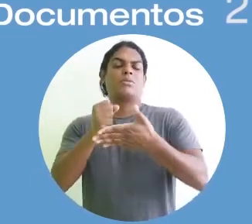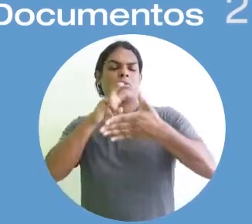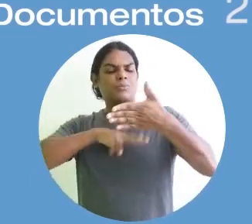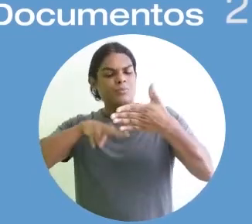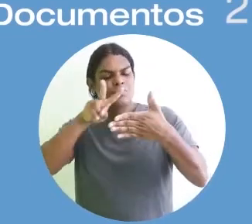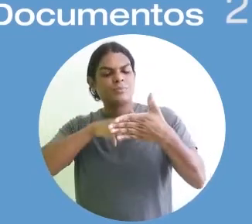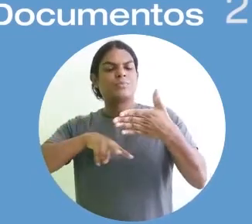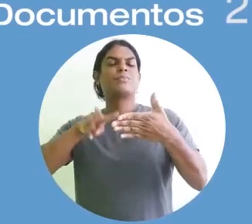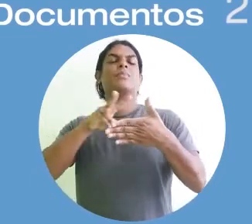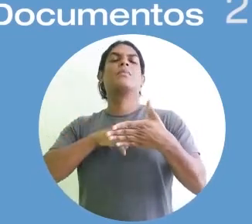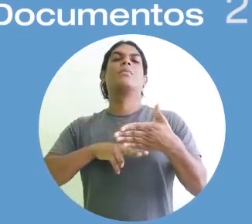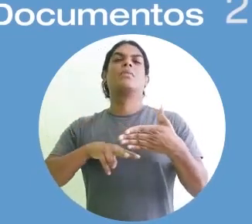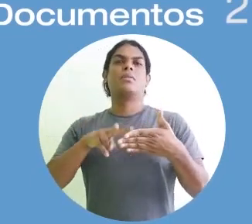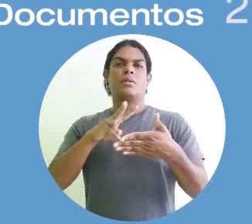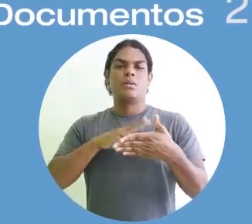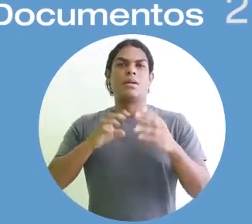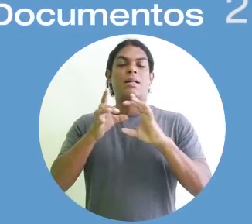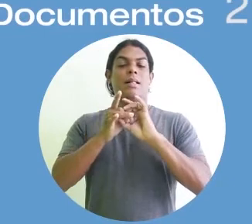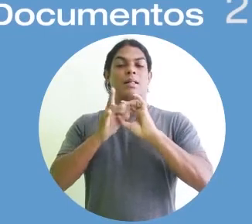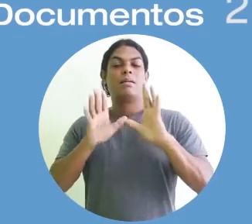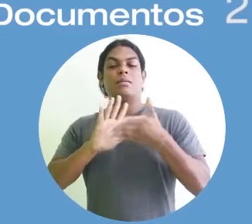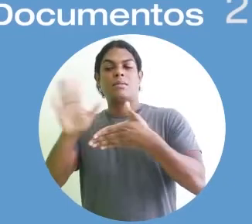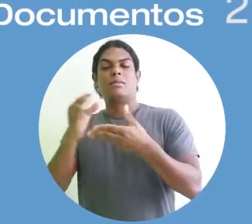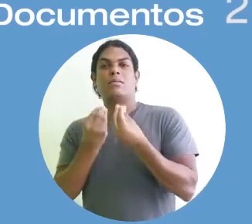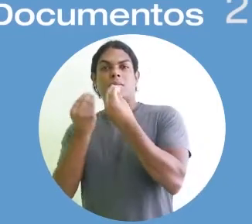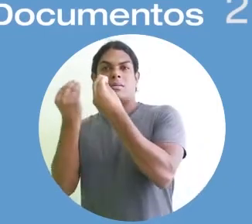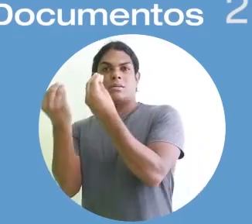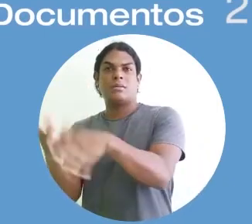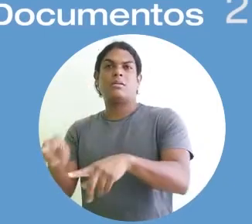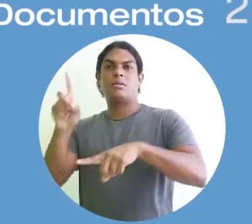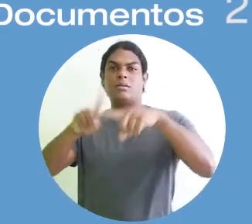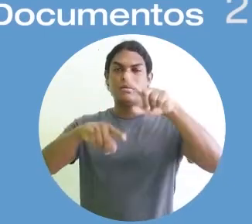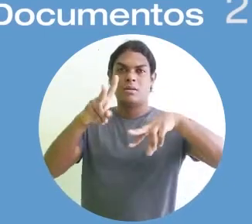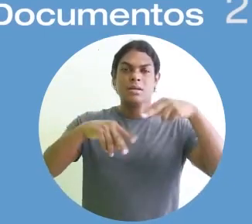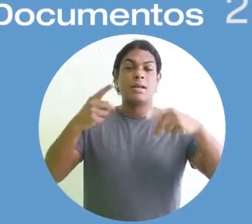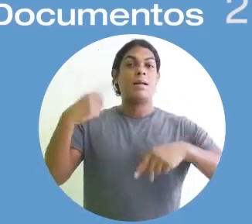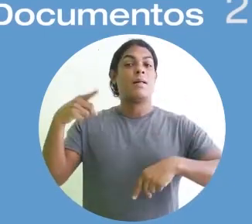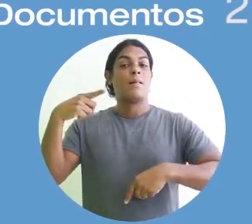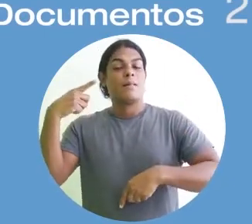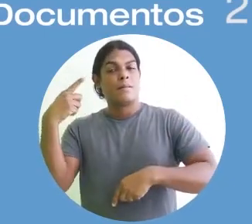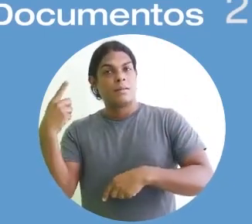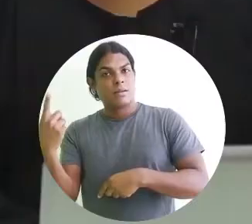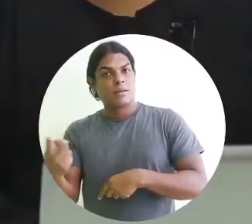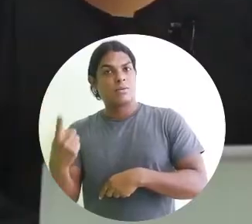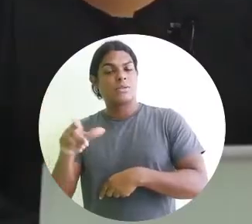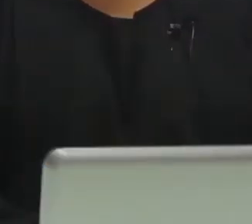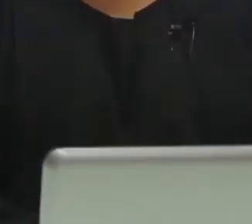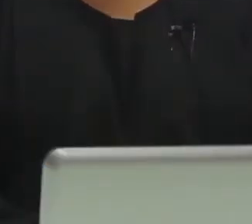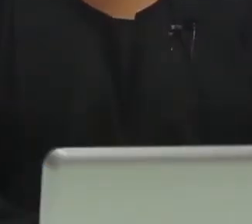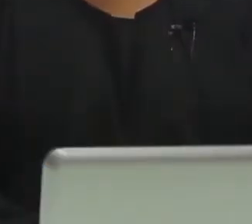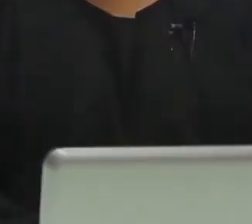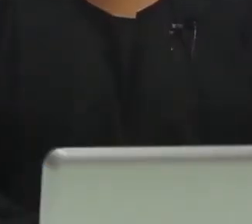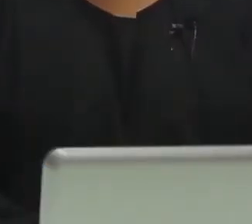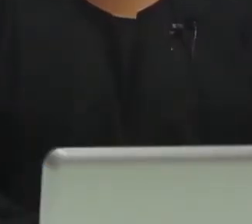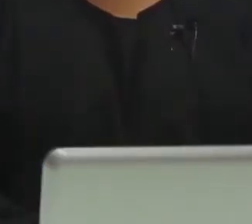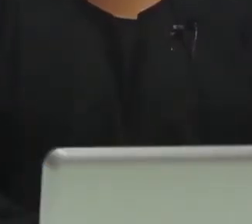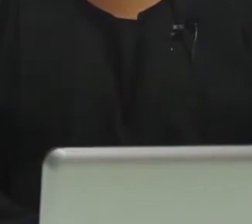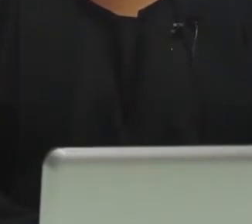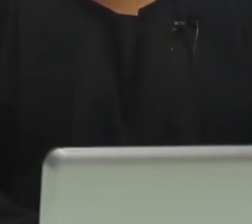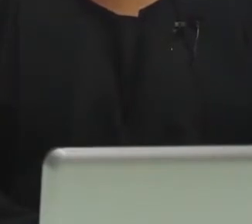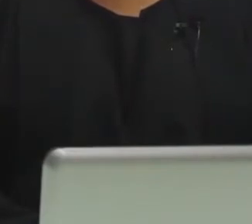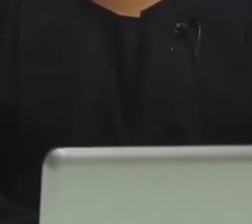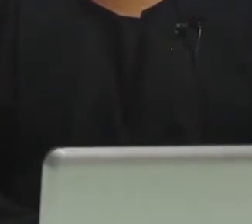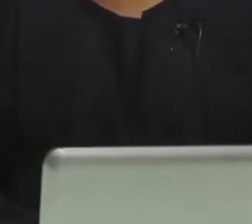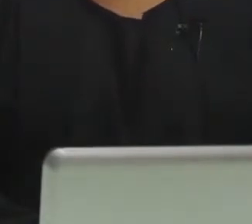começa a fazer o processo de liberação da mercadoria e aí, depois que ele recebe e confere essa